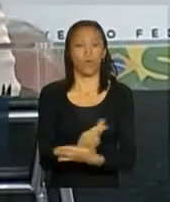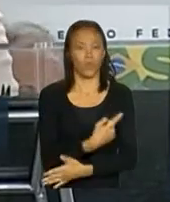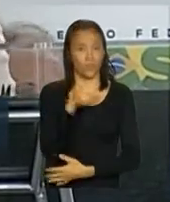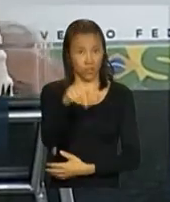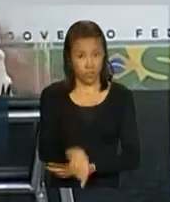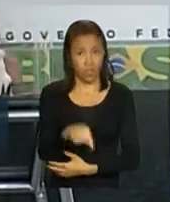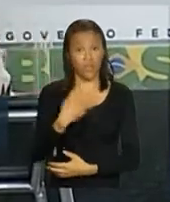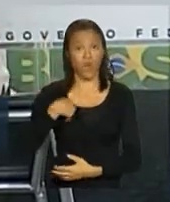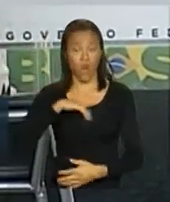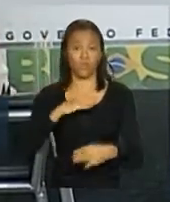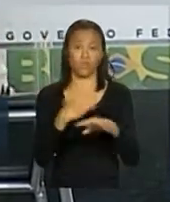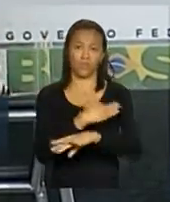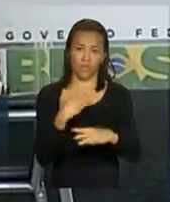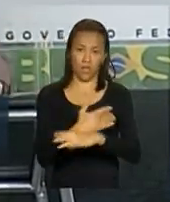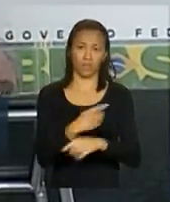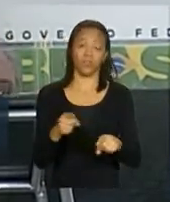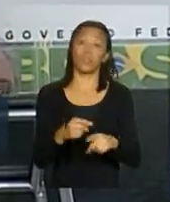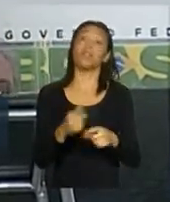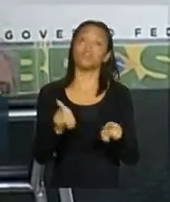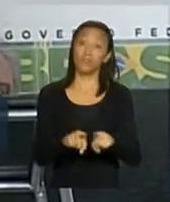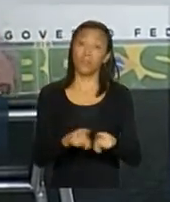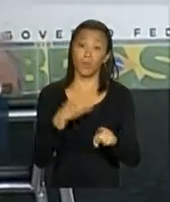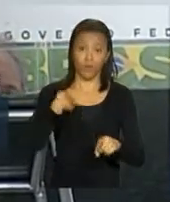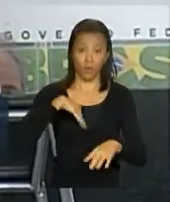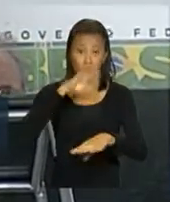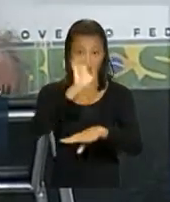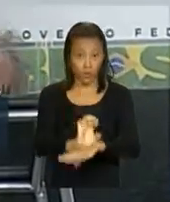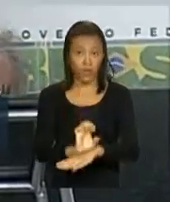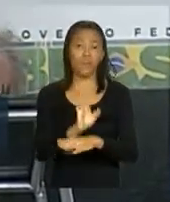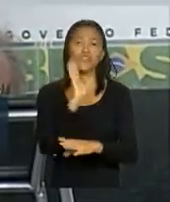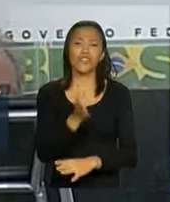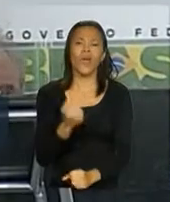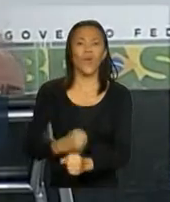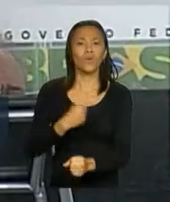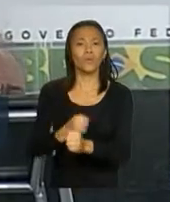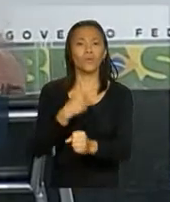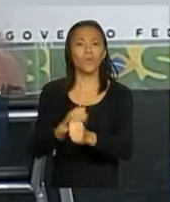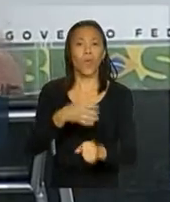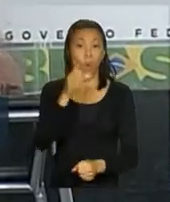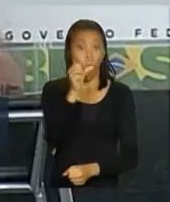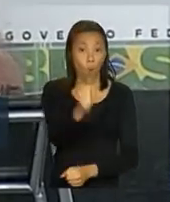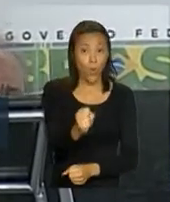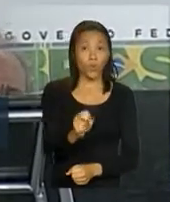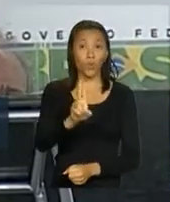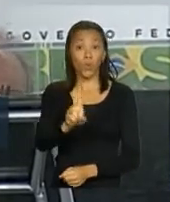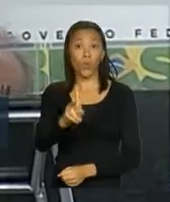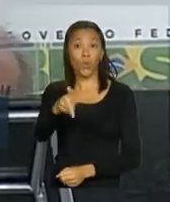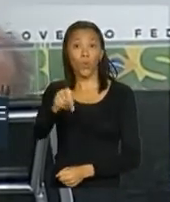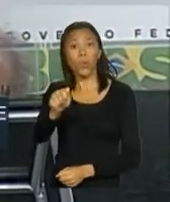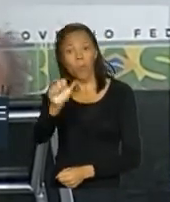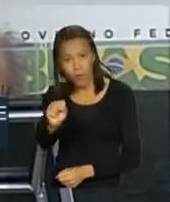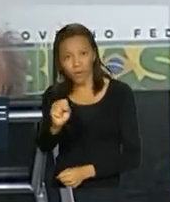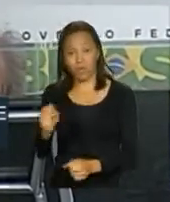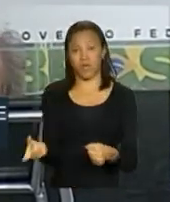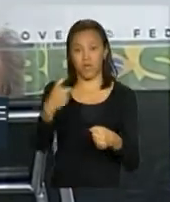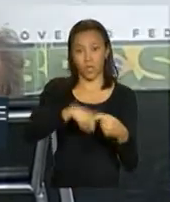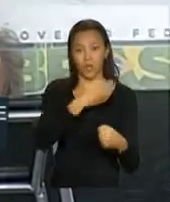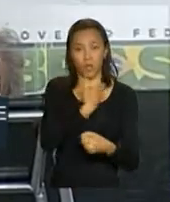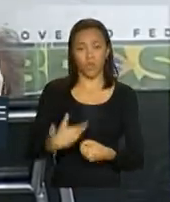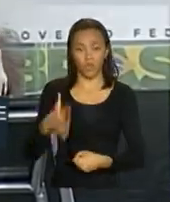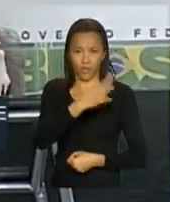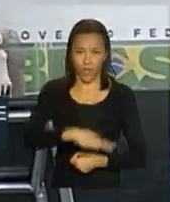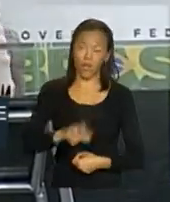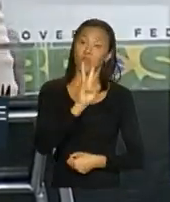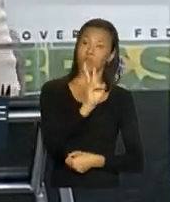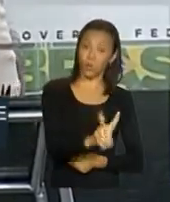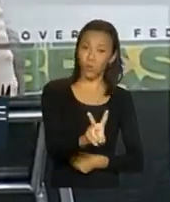na nossa cidade e no nosso estado. Construímos também 8 UPAs em parceria com o governo federal e 2